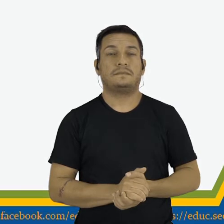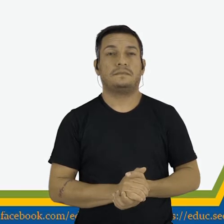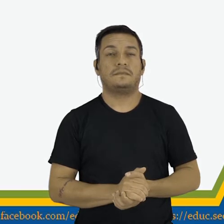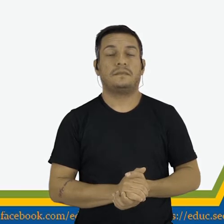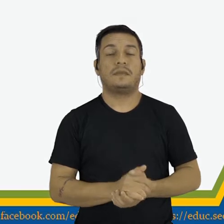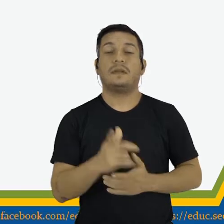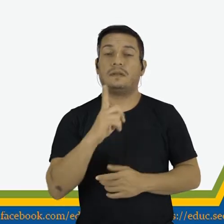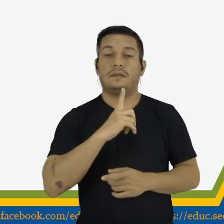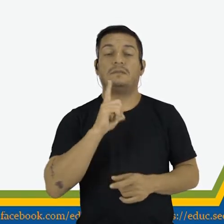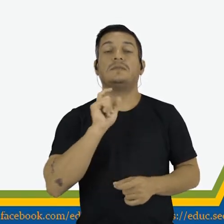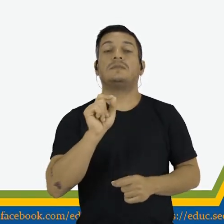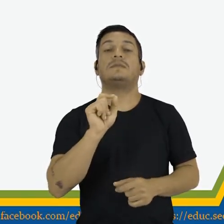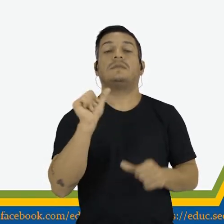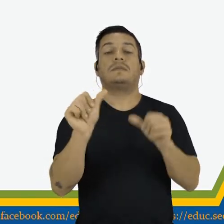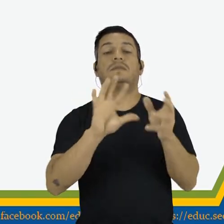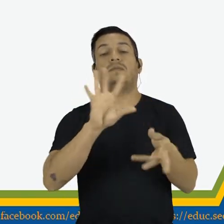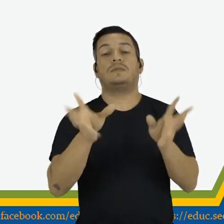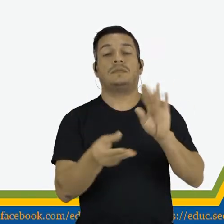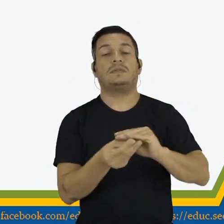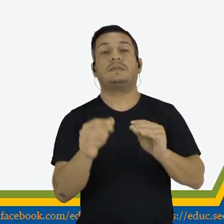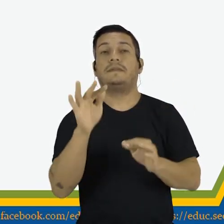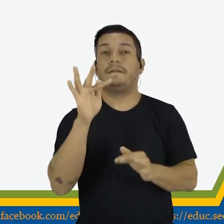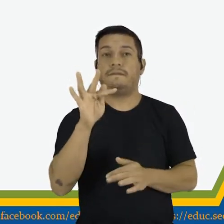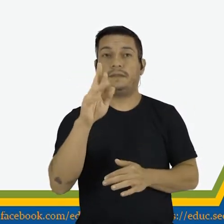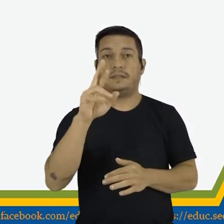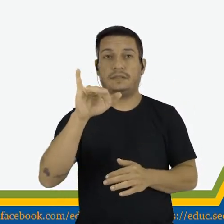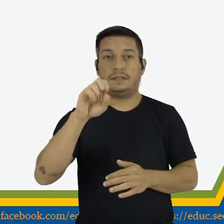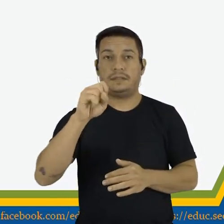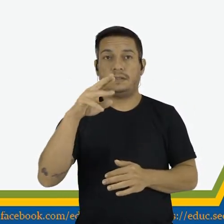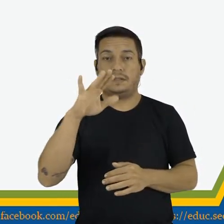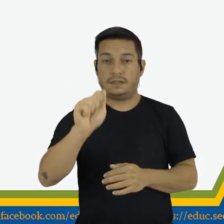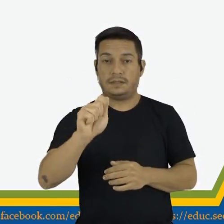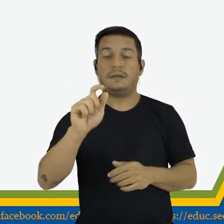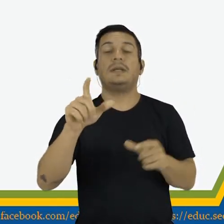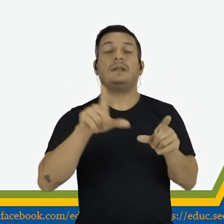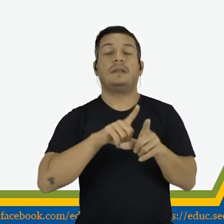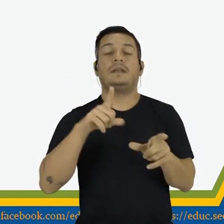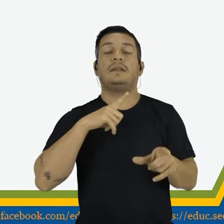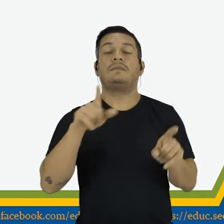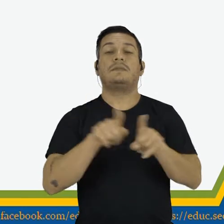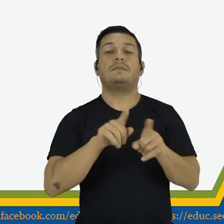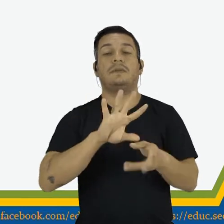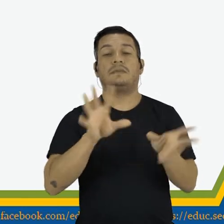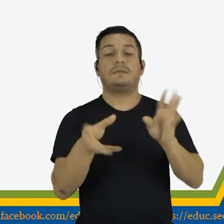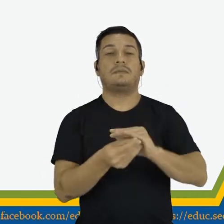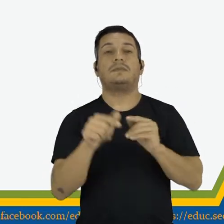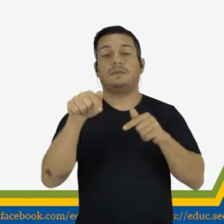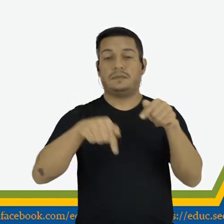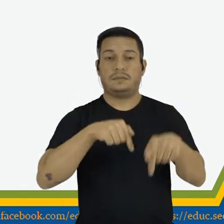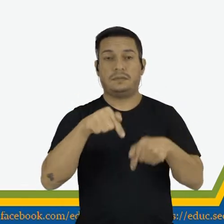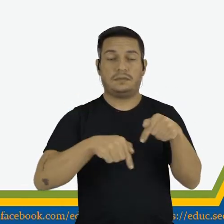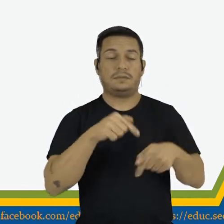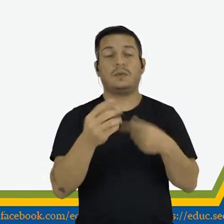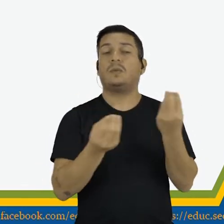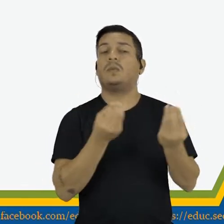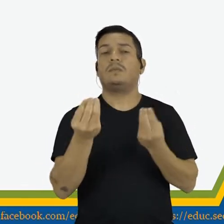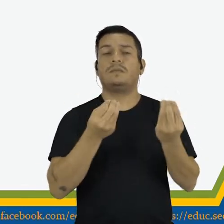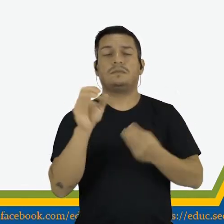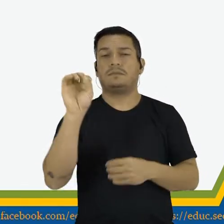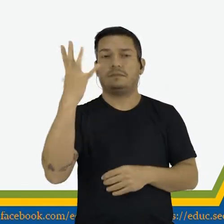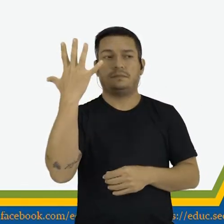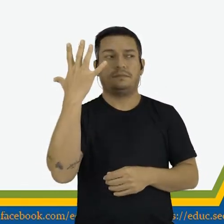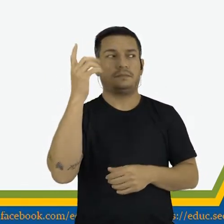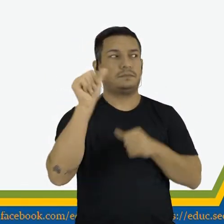Então, nós temos a transformação física e temos a transformação química. Como que acontece